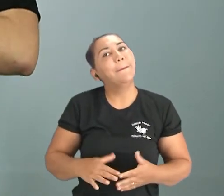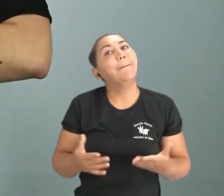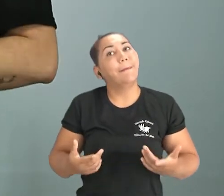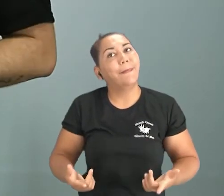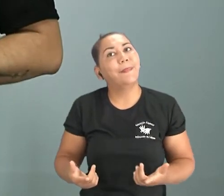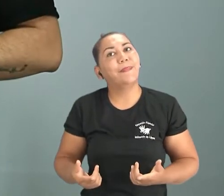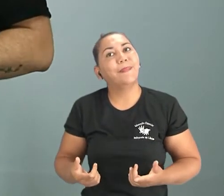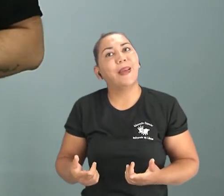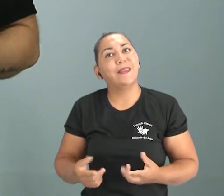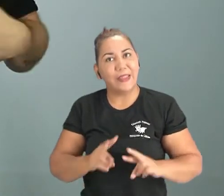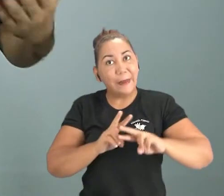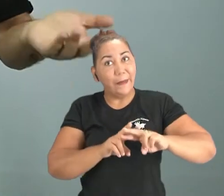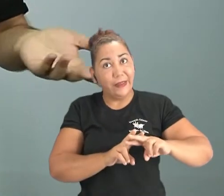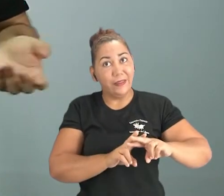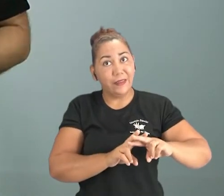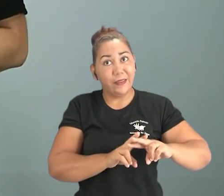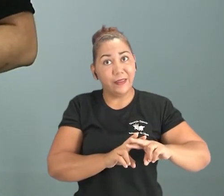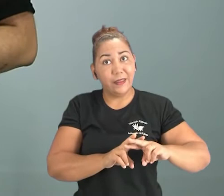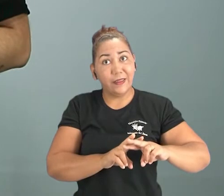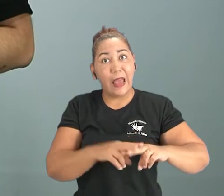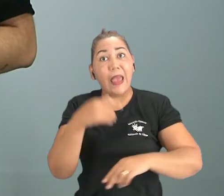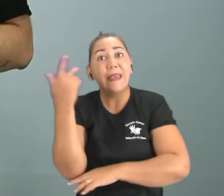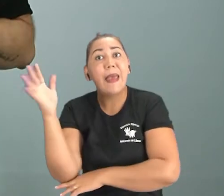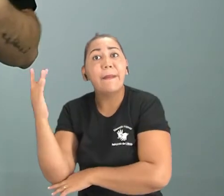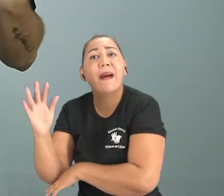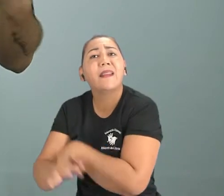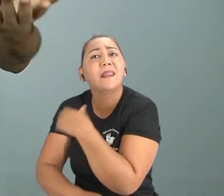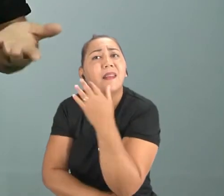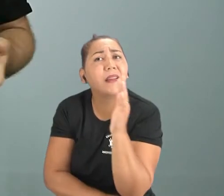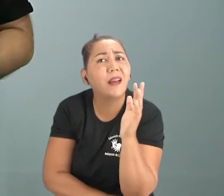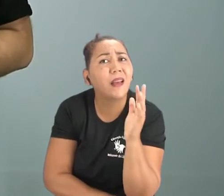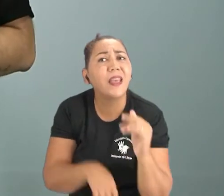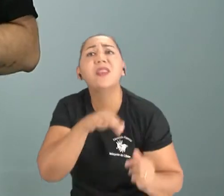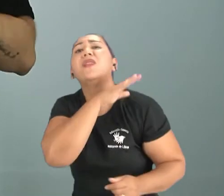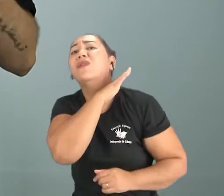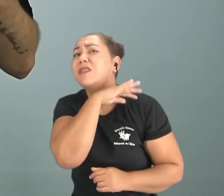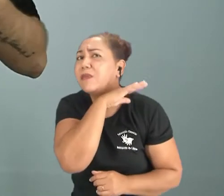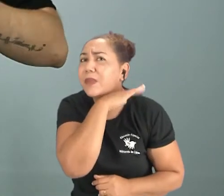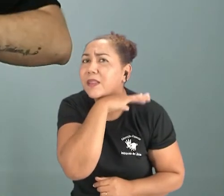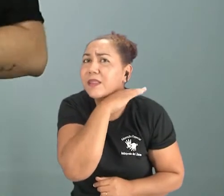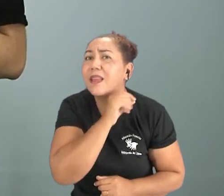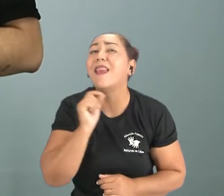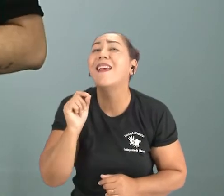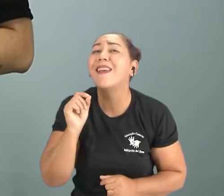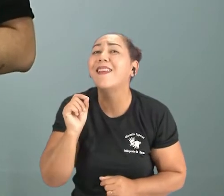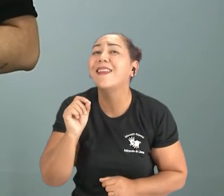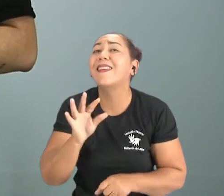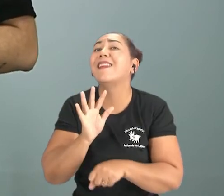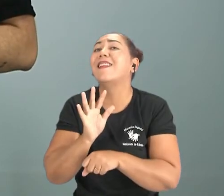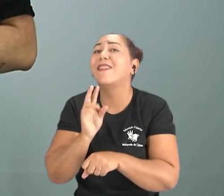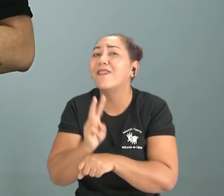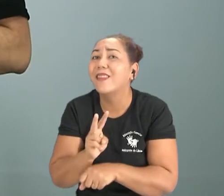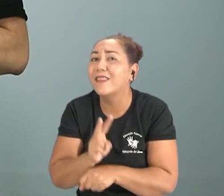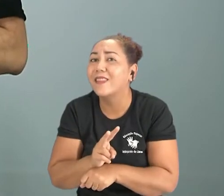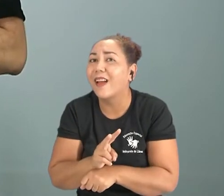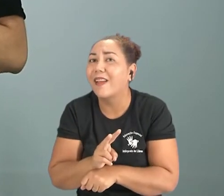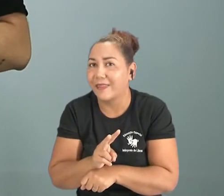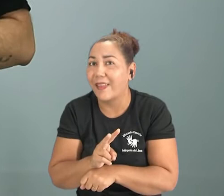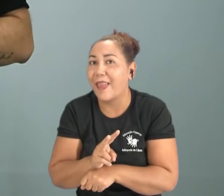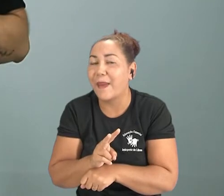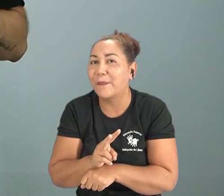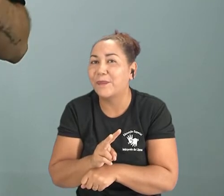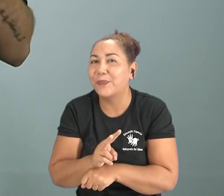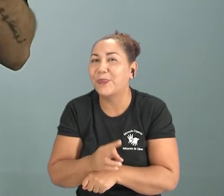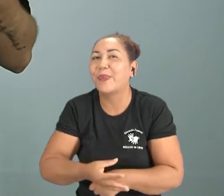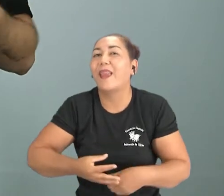seguinte ele vai estar preso e a massa a e os Animais quem vai cuidar Há muitos